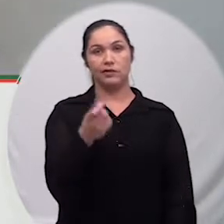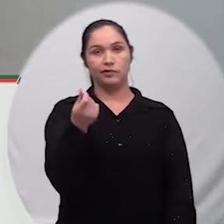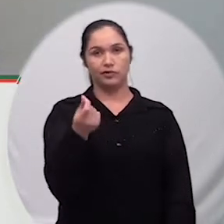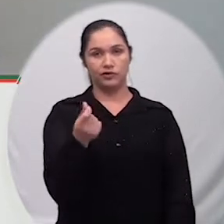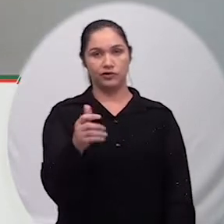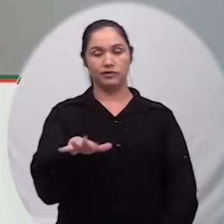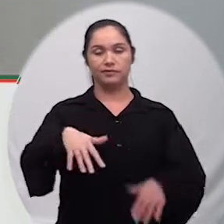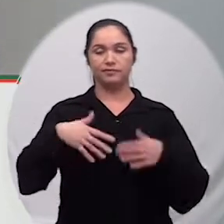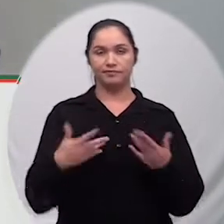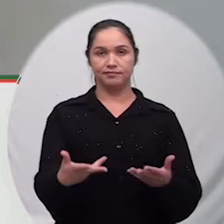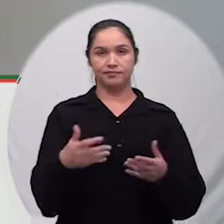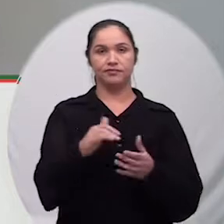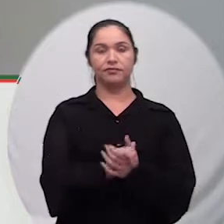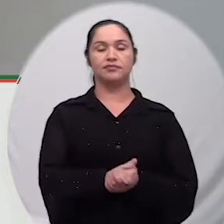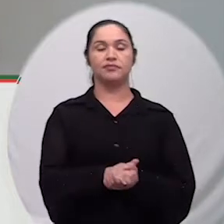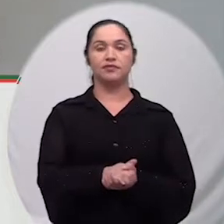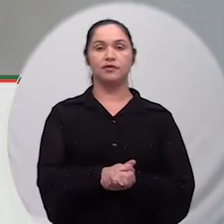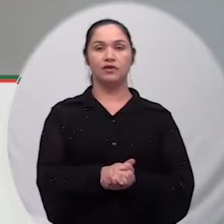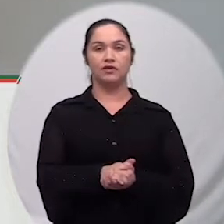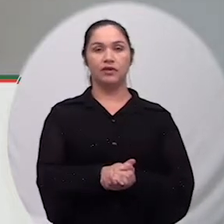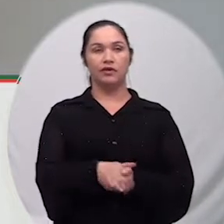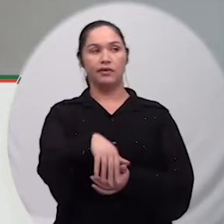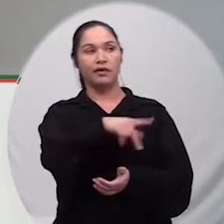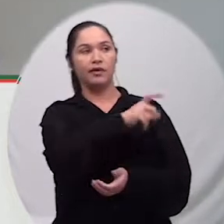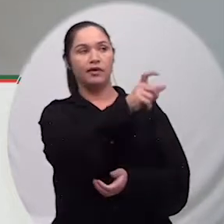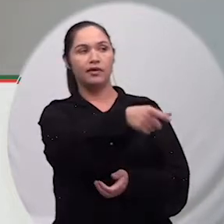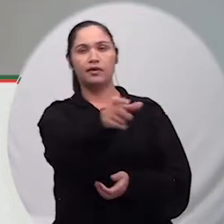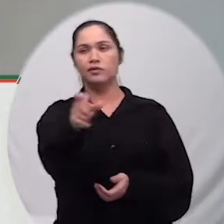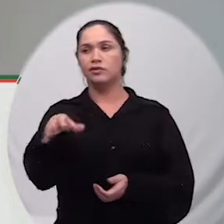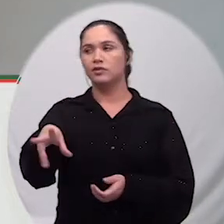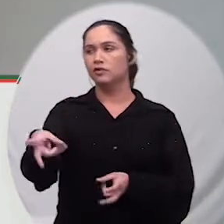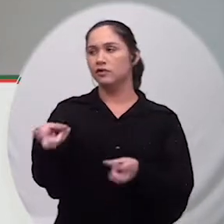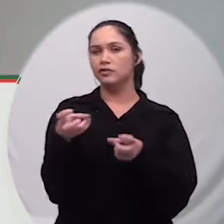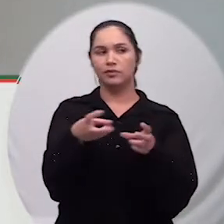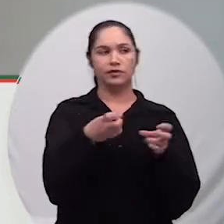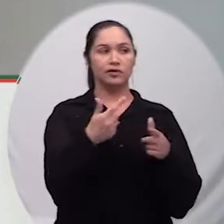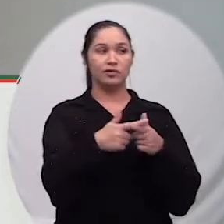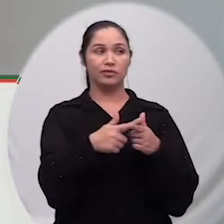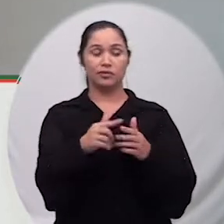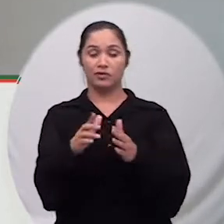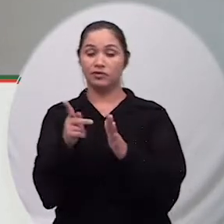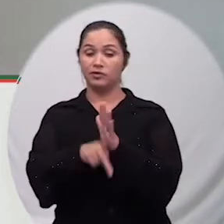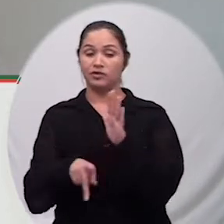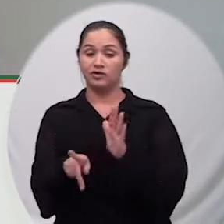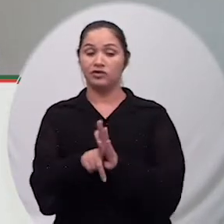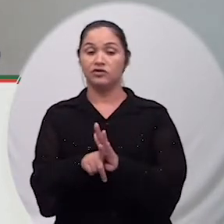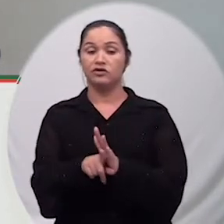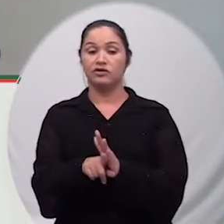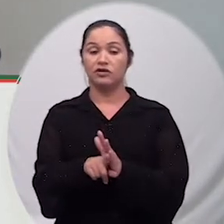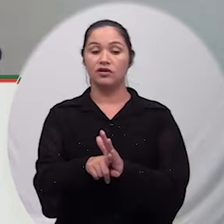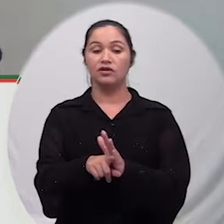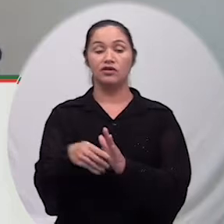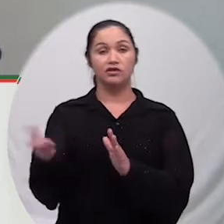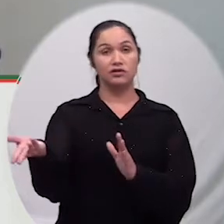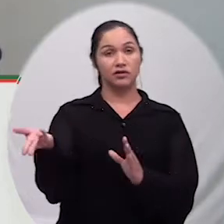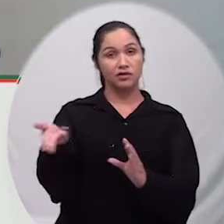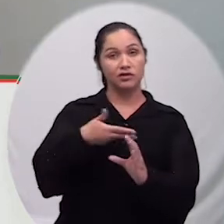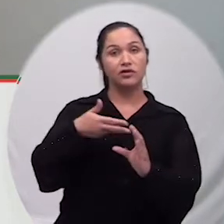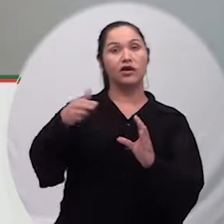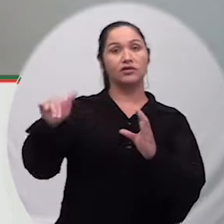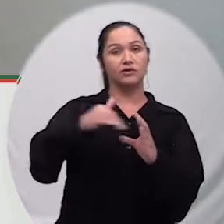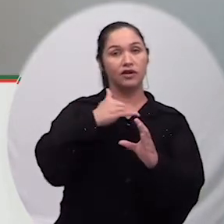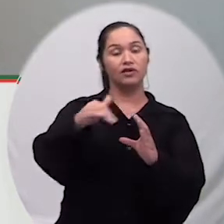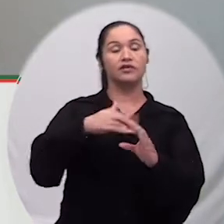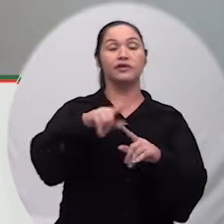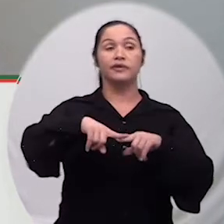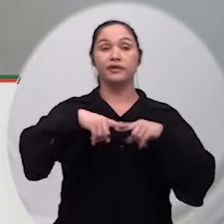está se passando aqui agora, nesse momento, né, que todo mundo está percebendo, estão recebendo os projetos, todo mundo está fazendo suas verificações. Talvez entenderia um pouco